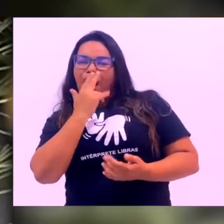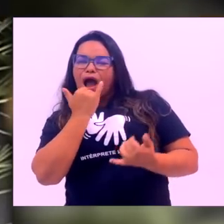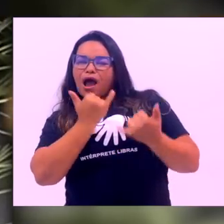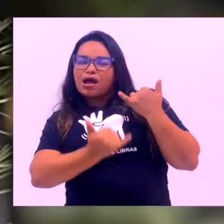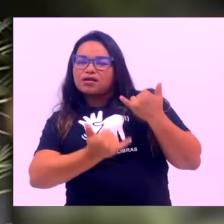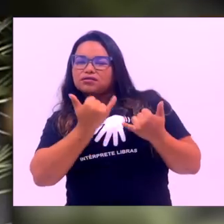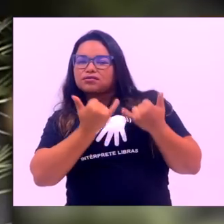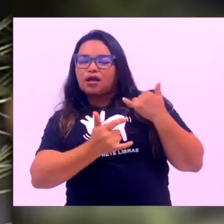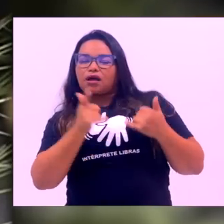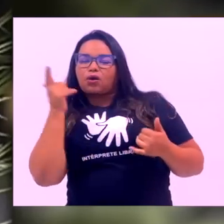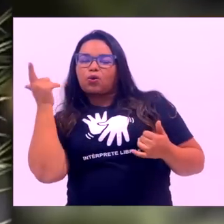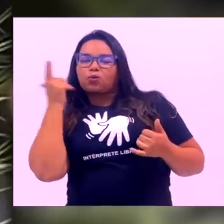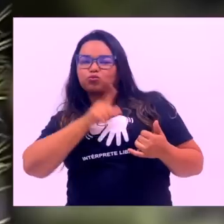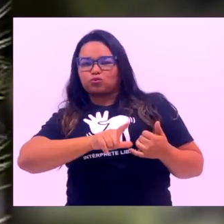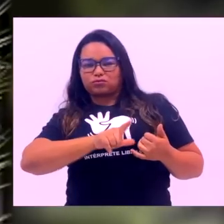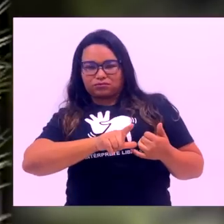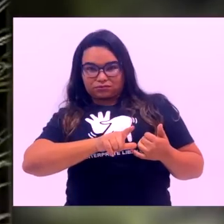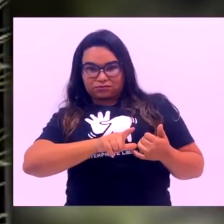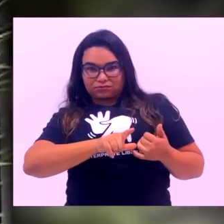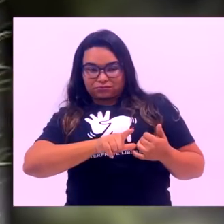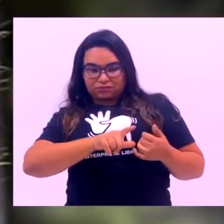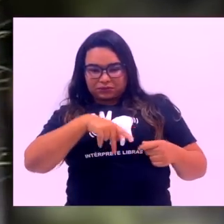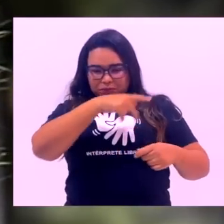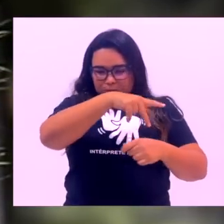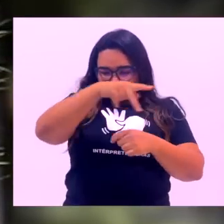Parecerá que elas alcançaram.